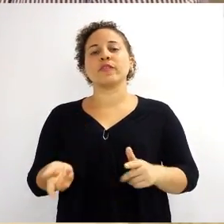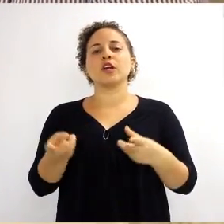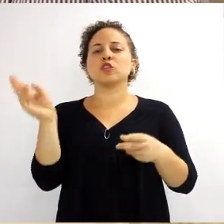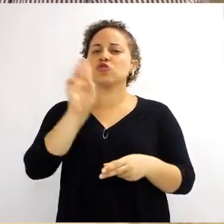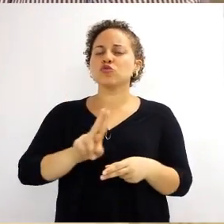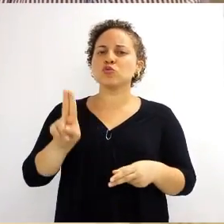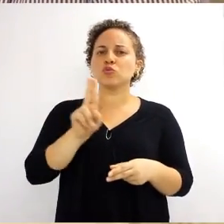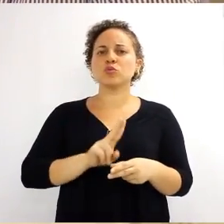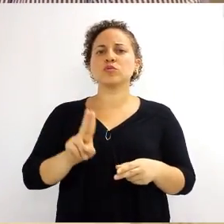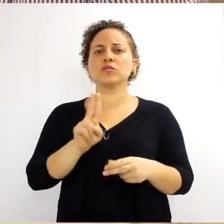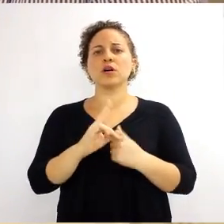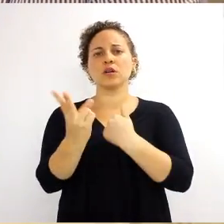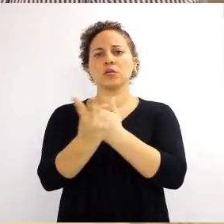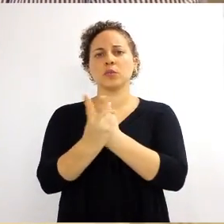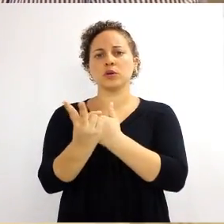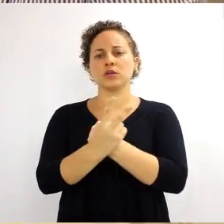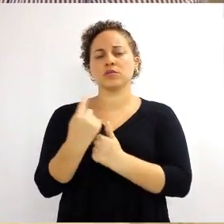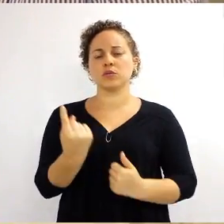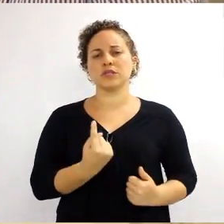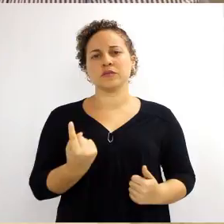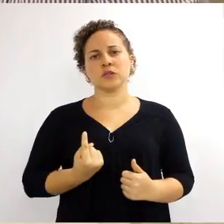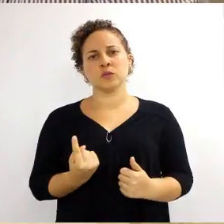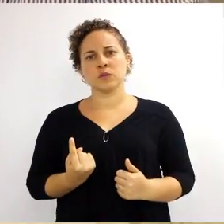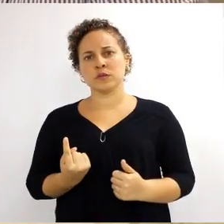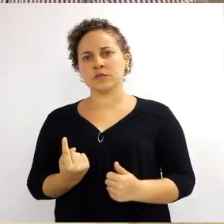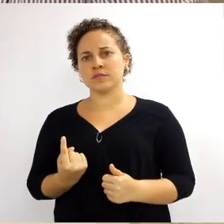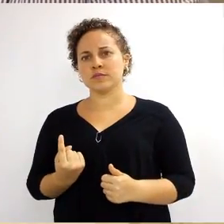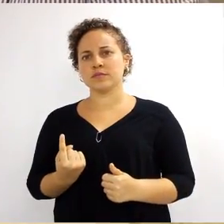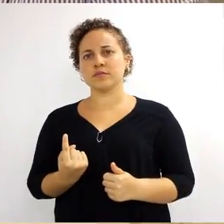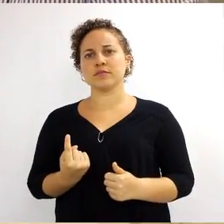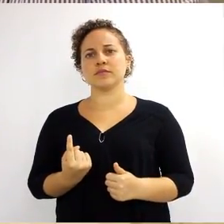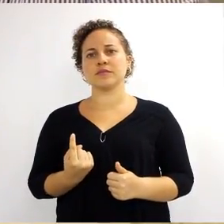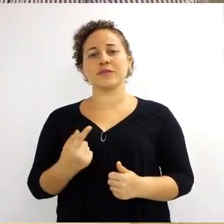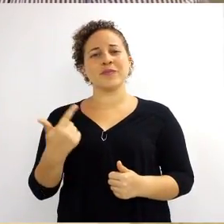equipamento de proteção individual, certo?